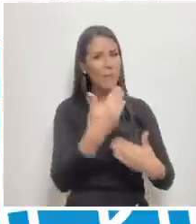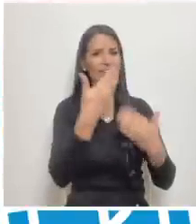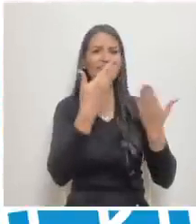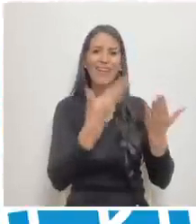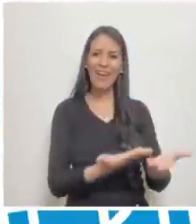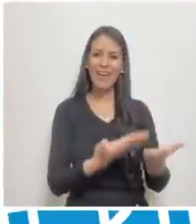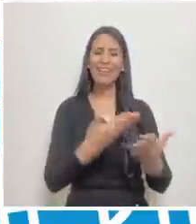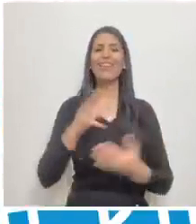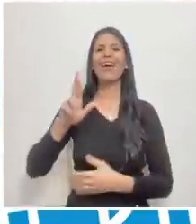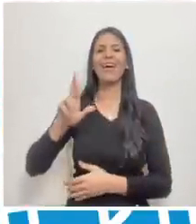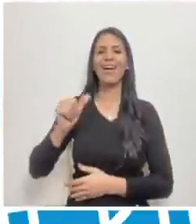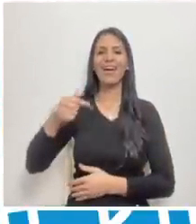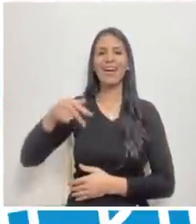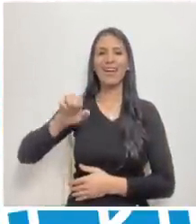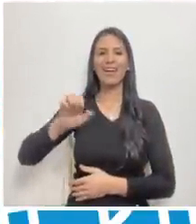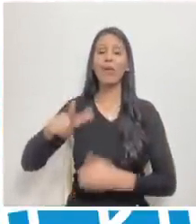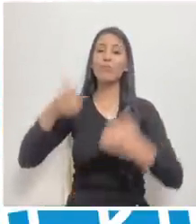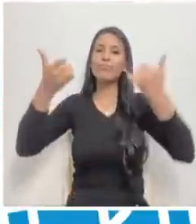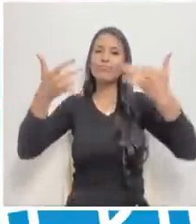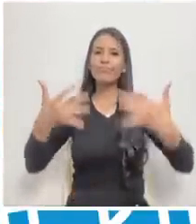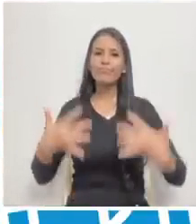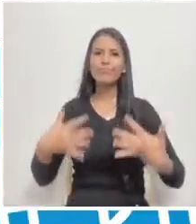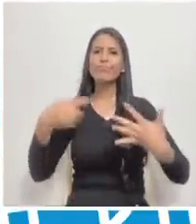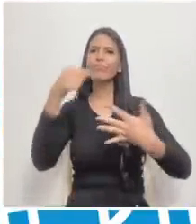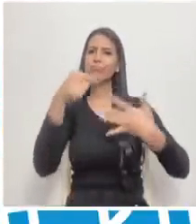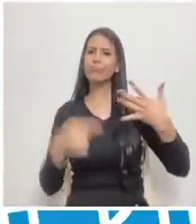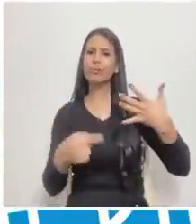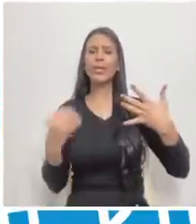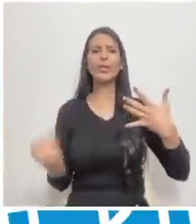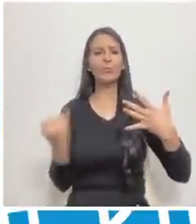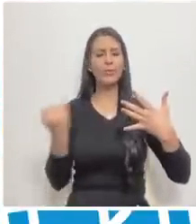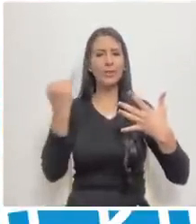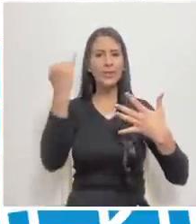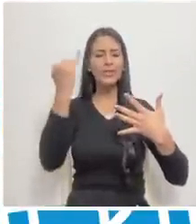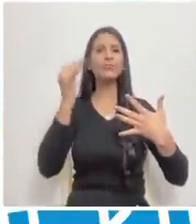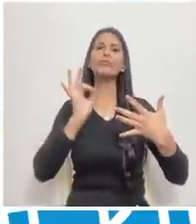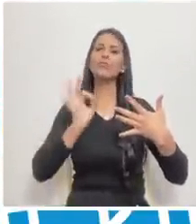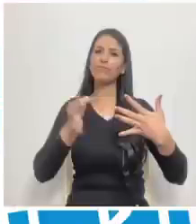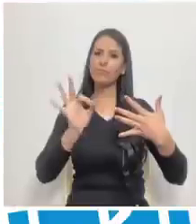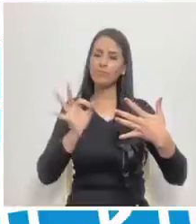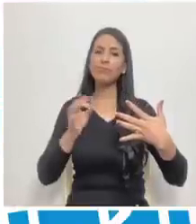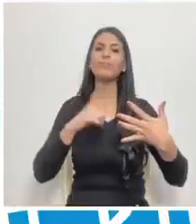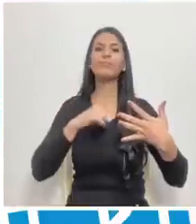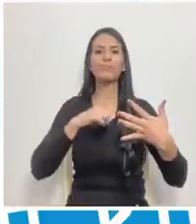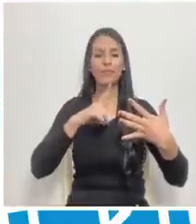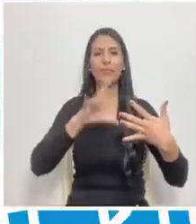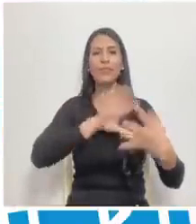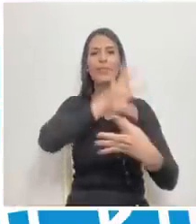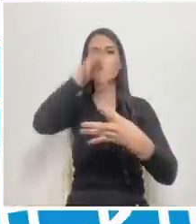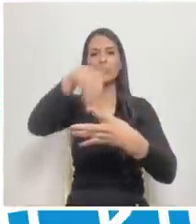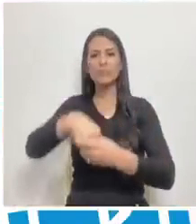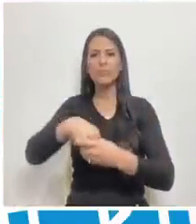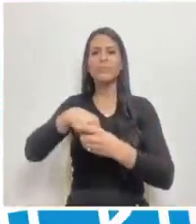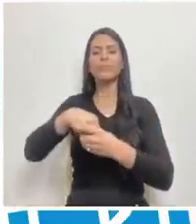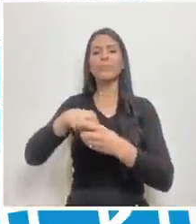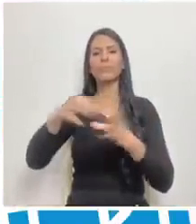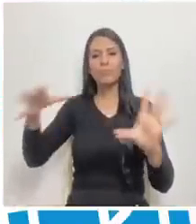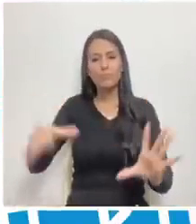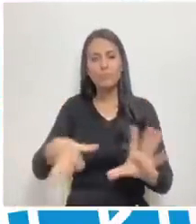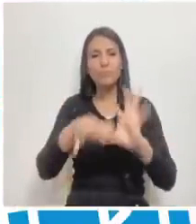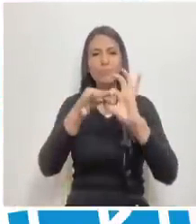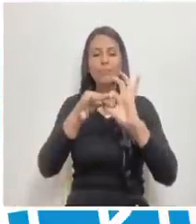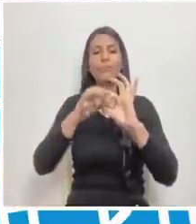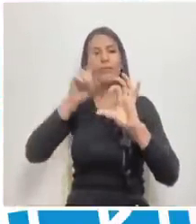avaliação e integrando as competências ditas cognitivas com as socioemocionais, que é algo que